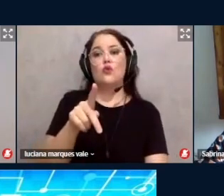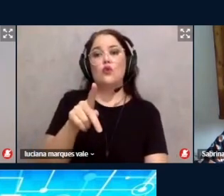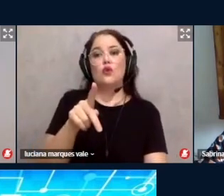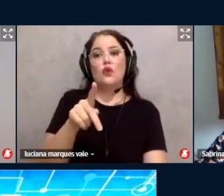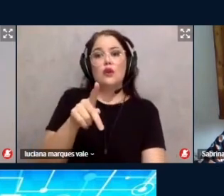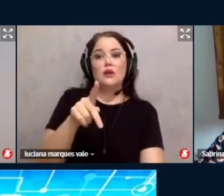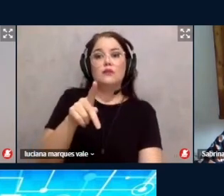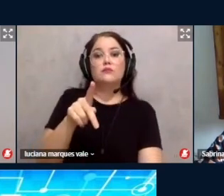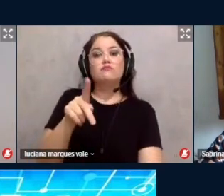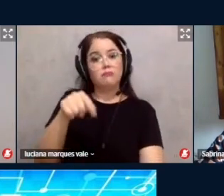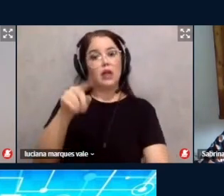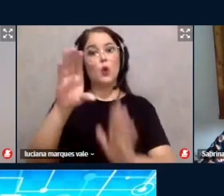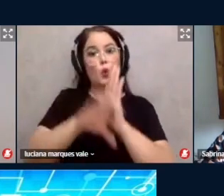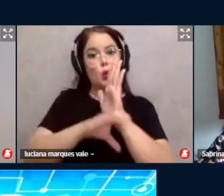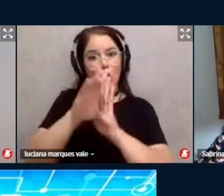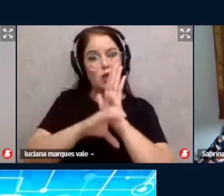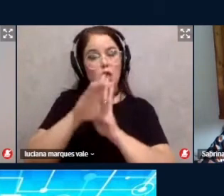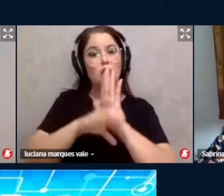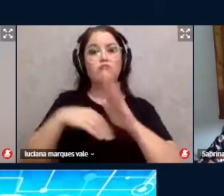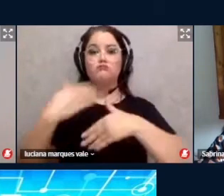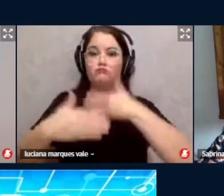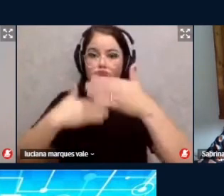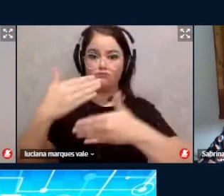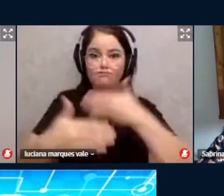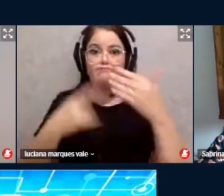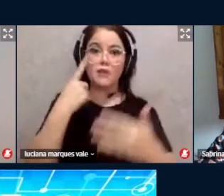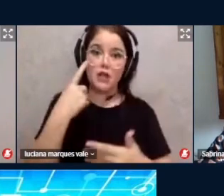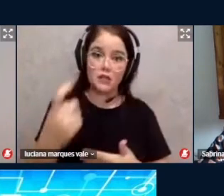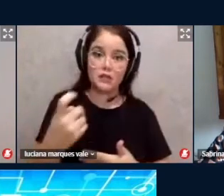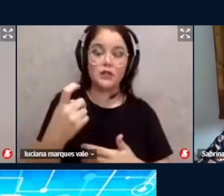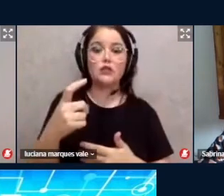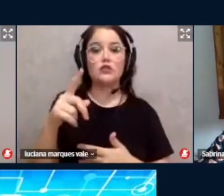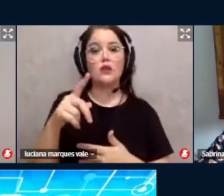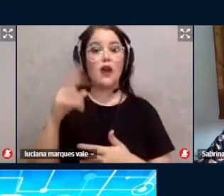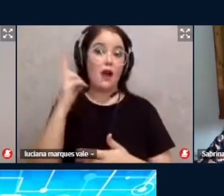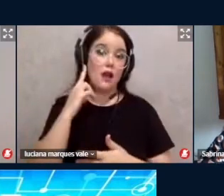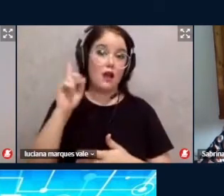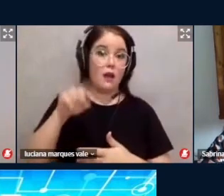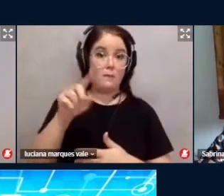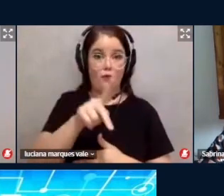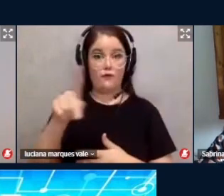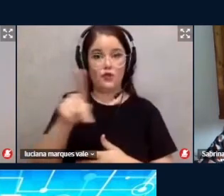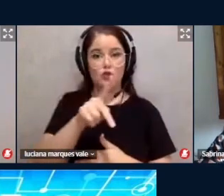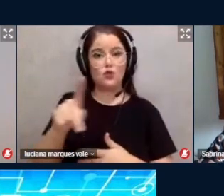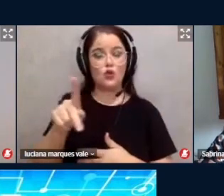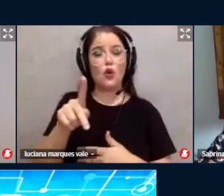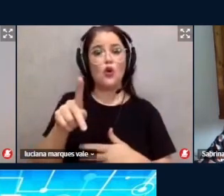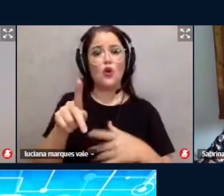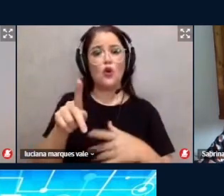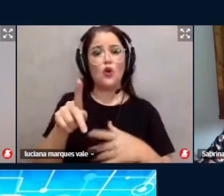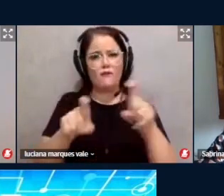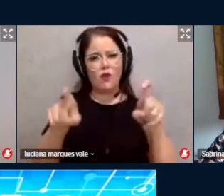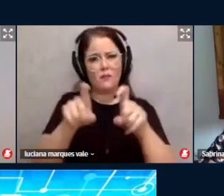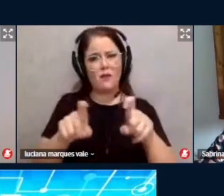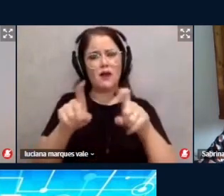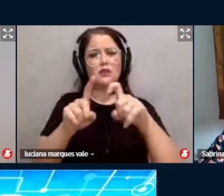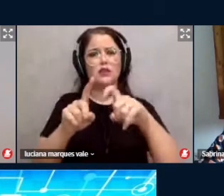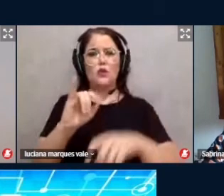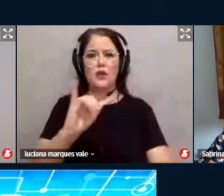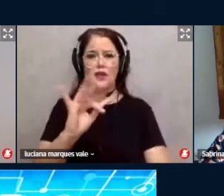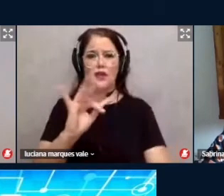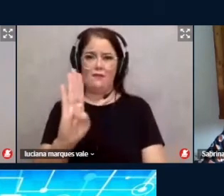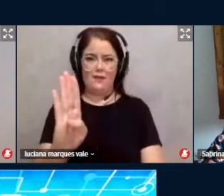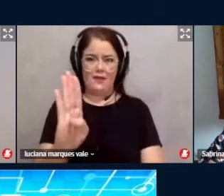um currículo também bem desenvolvido, interessante. Professor Alex é professor de informática do Instituto Federal de